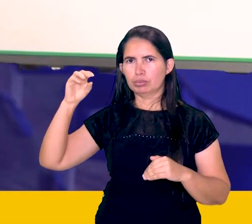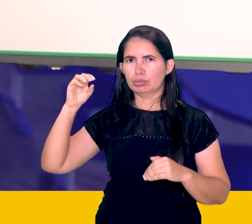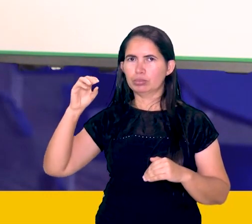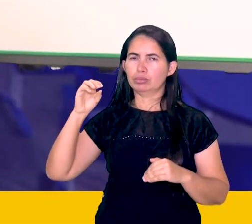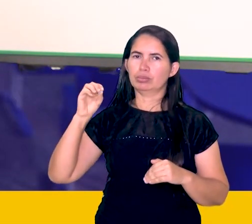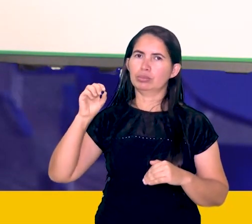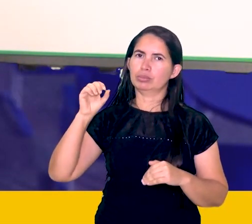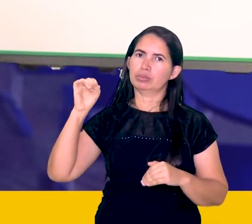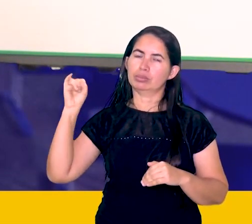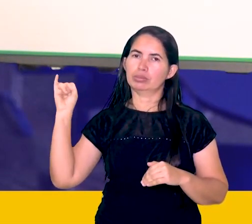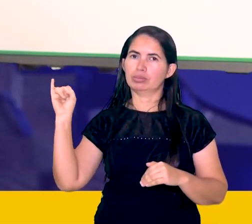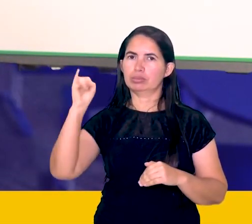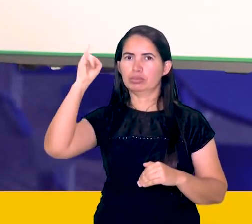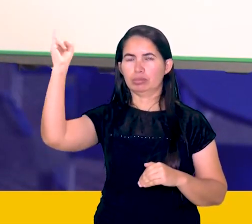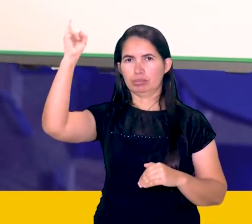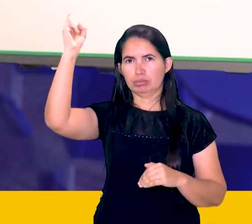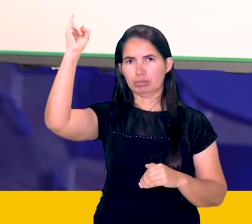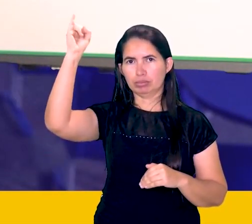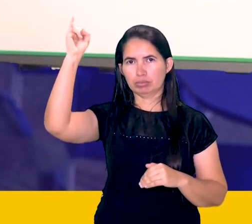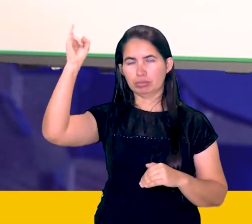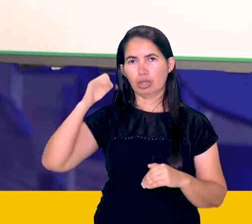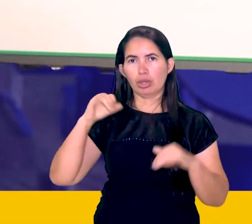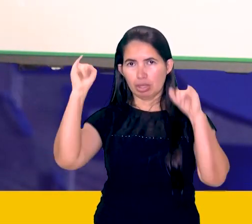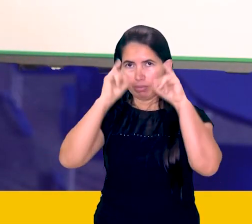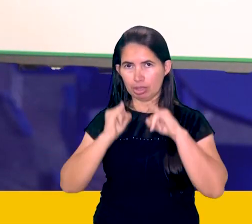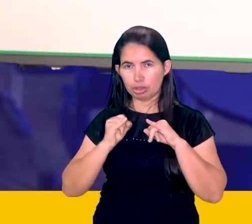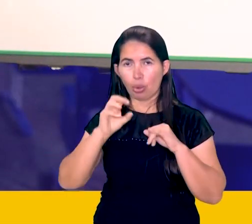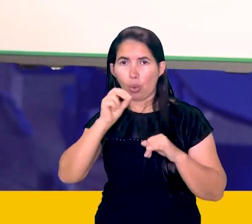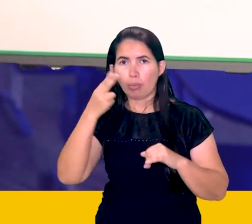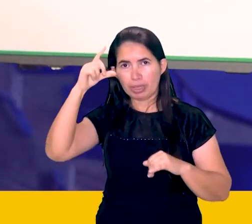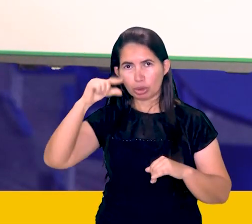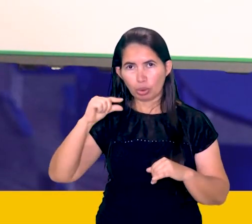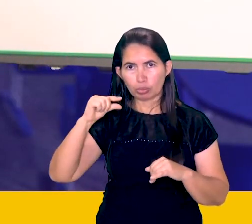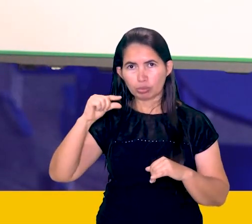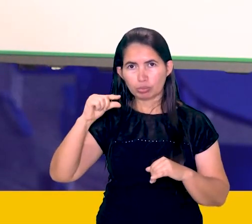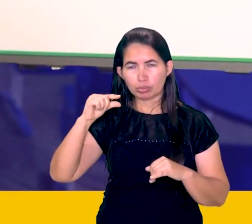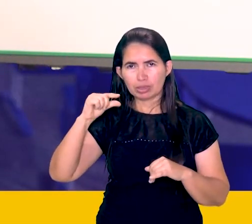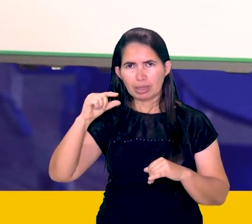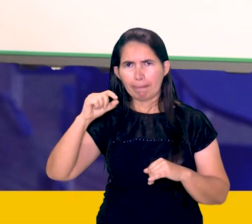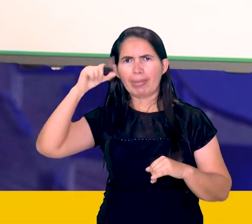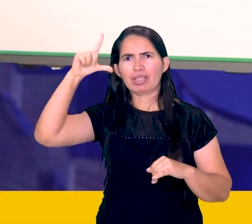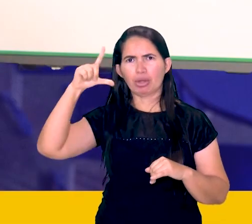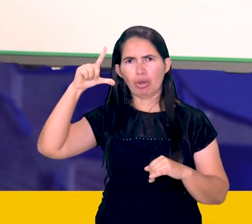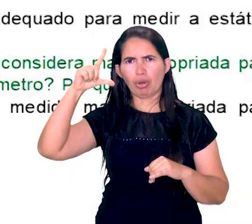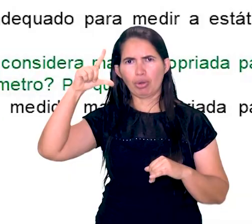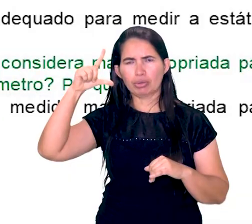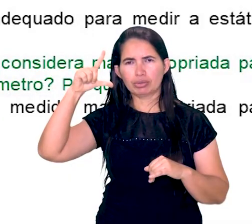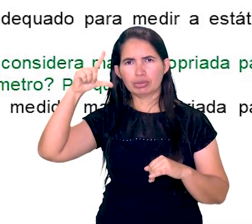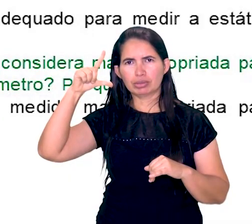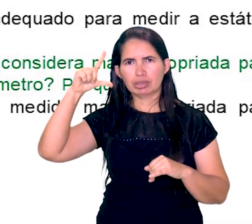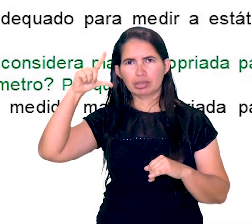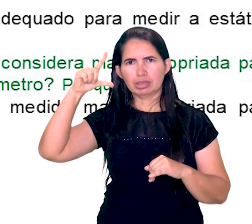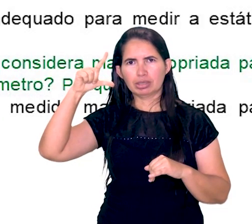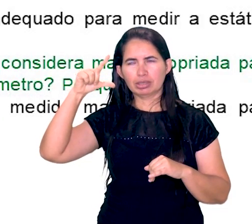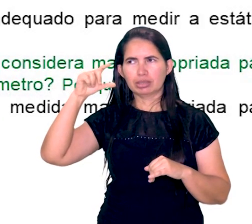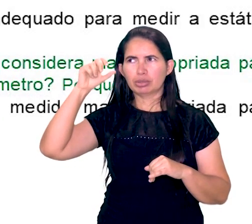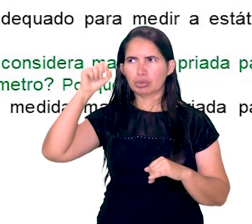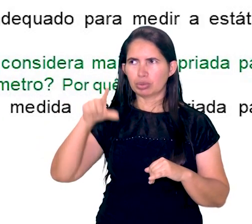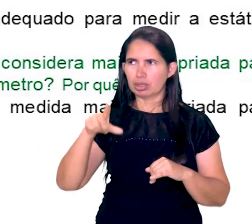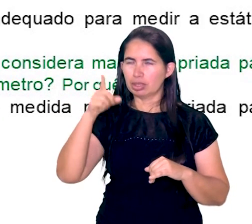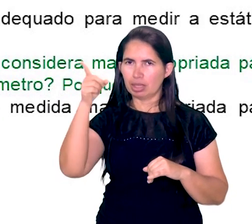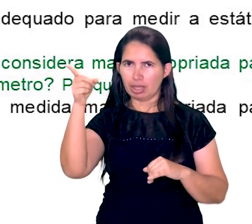Ou menor? E aí? Você seria maior do que essa estátua, 2 metros? Ou